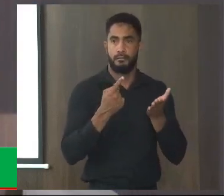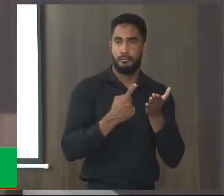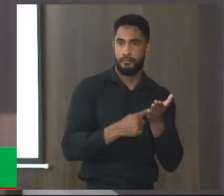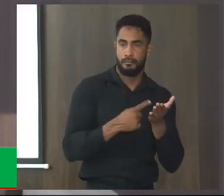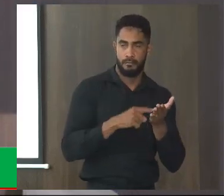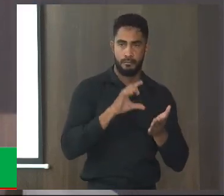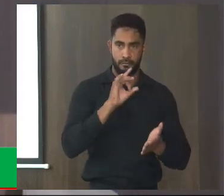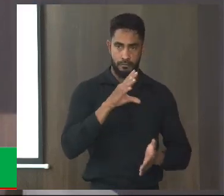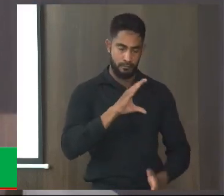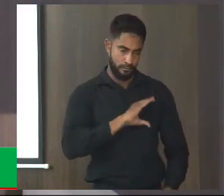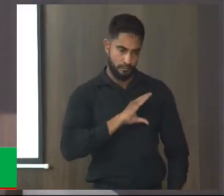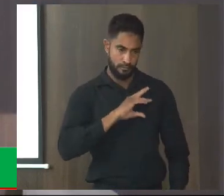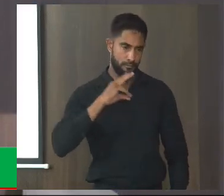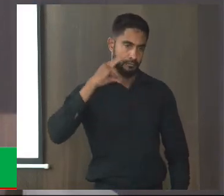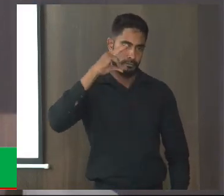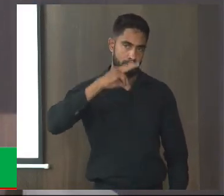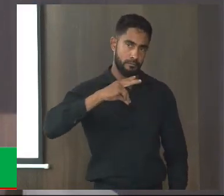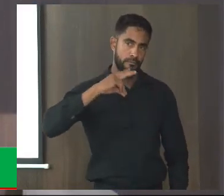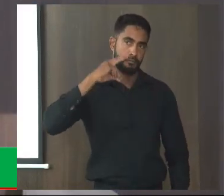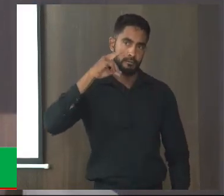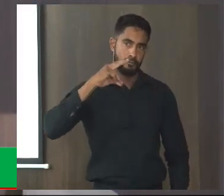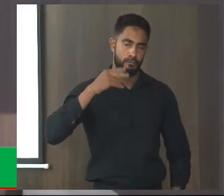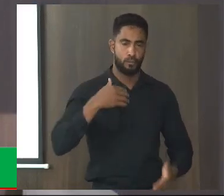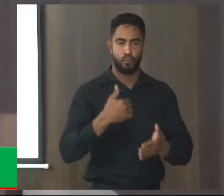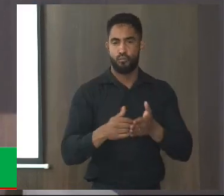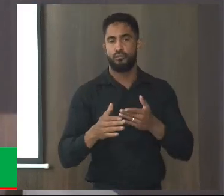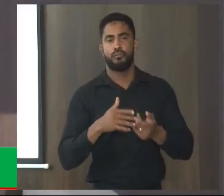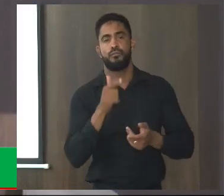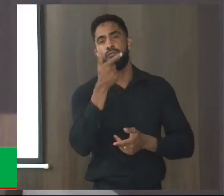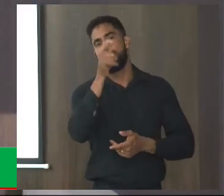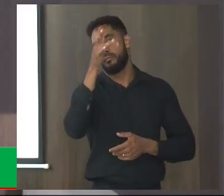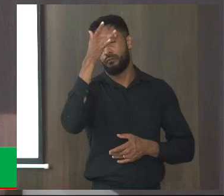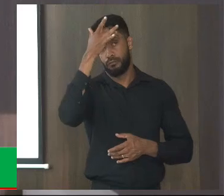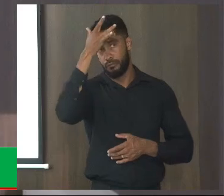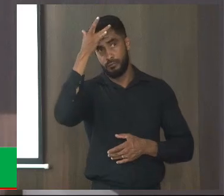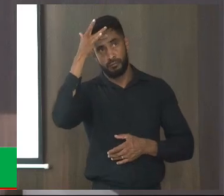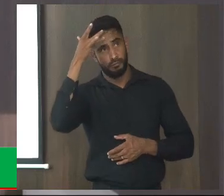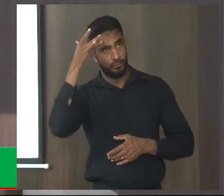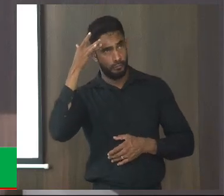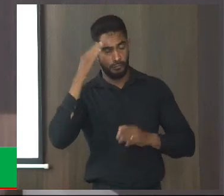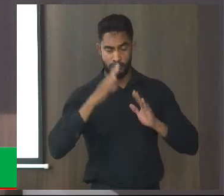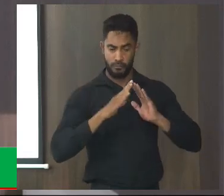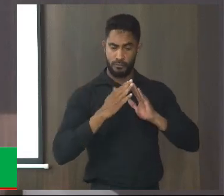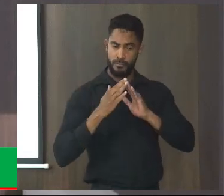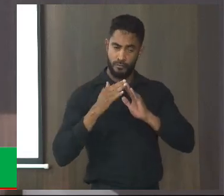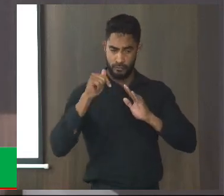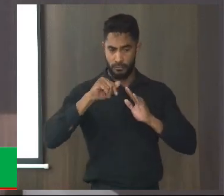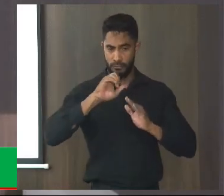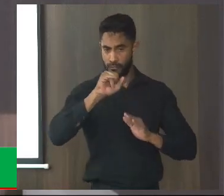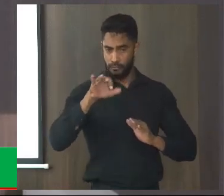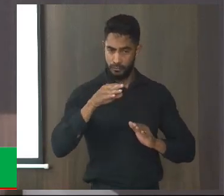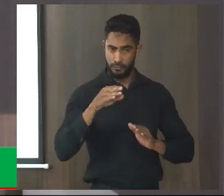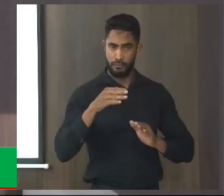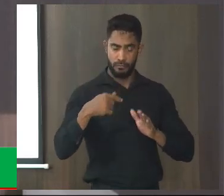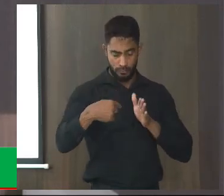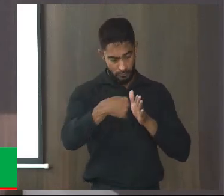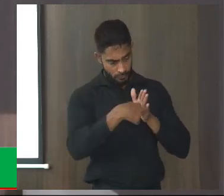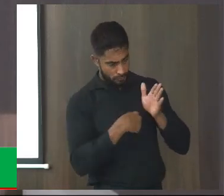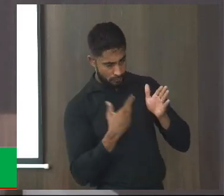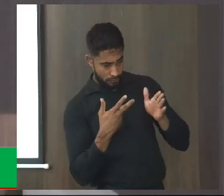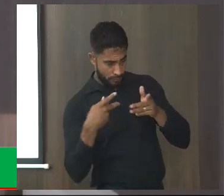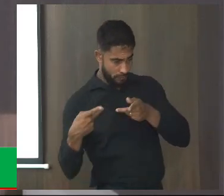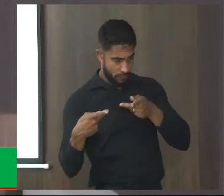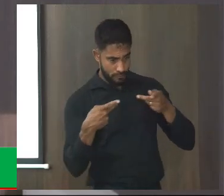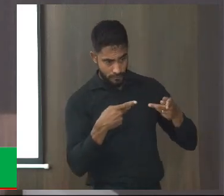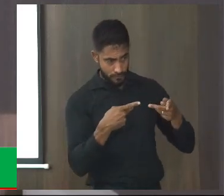os colegas vereadores, se qualquer uma outra pessoa moradora de Janaúba me procurar e não quiser fazer uma